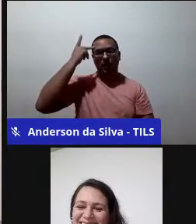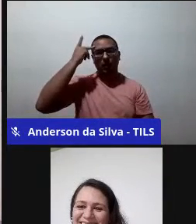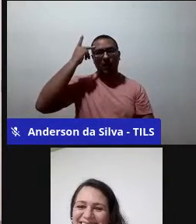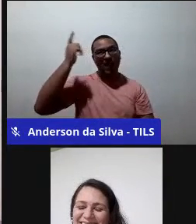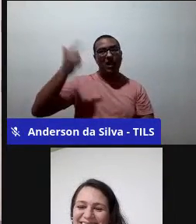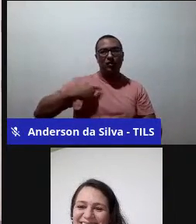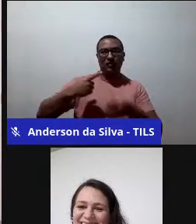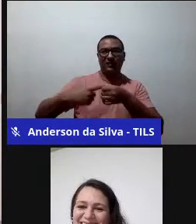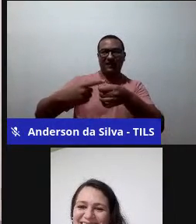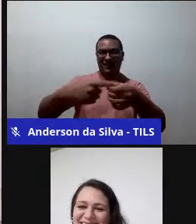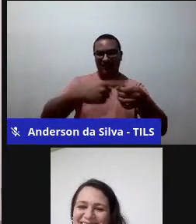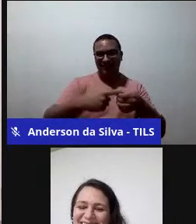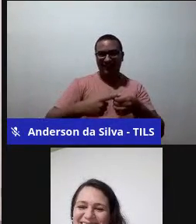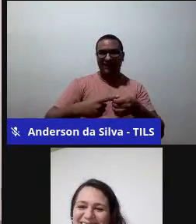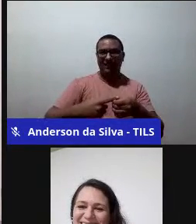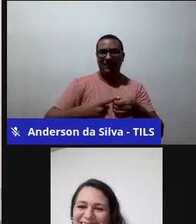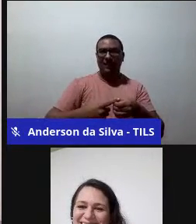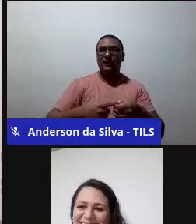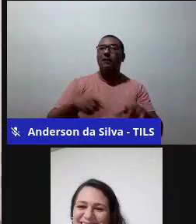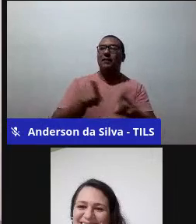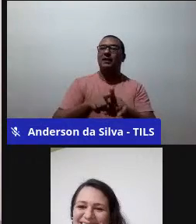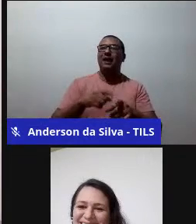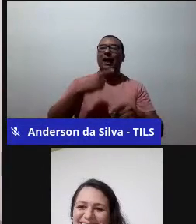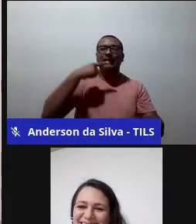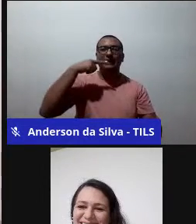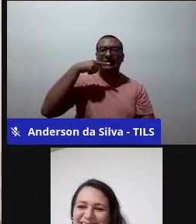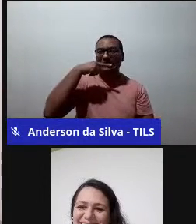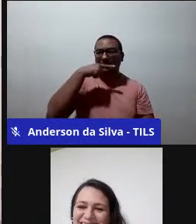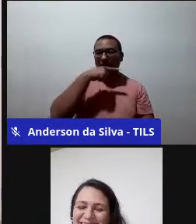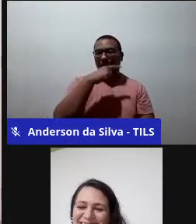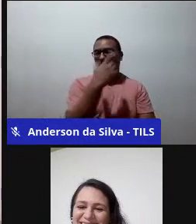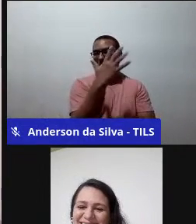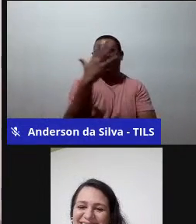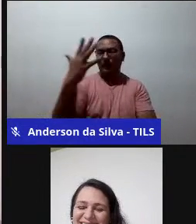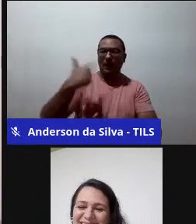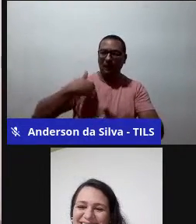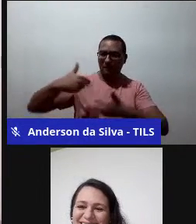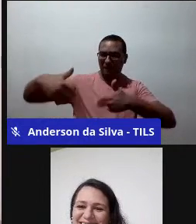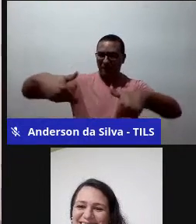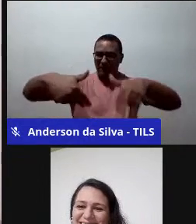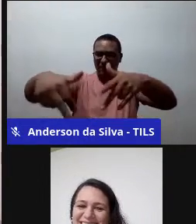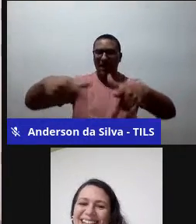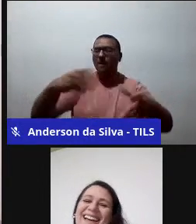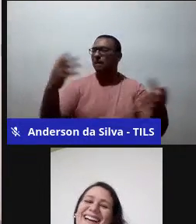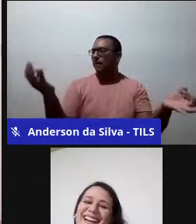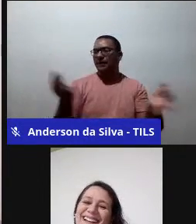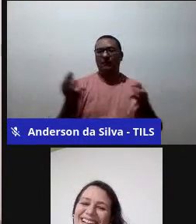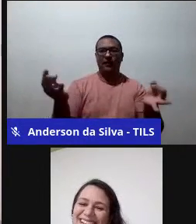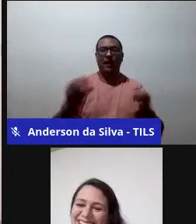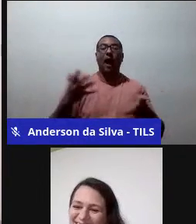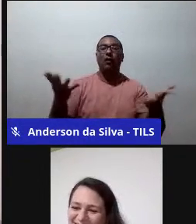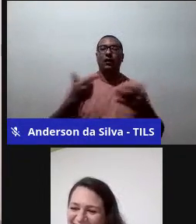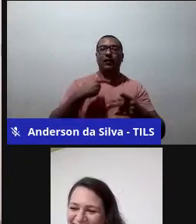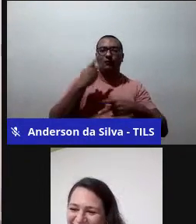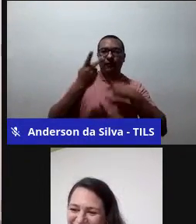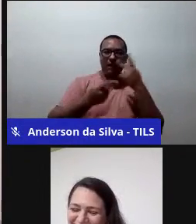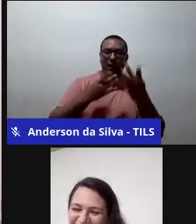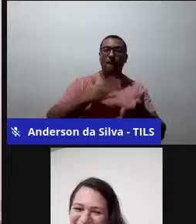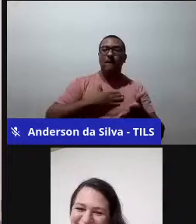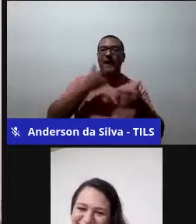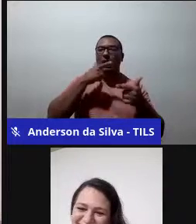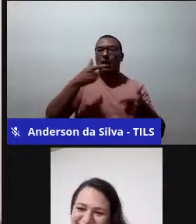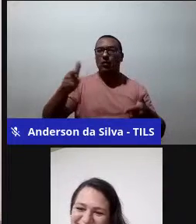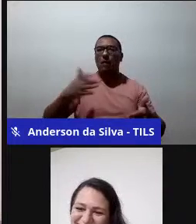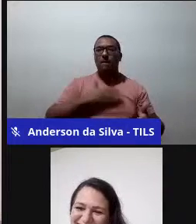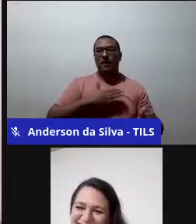Paulo, eu cresci no meio de plantação de cana-de-açúcar, né? Então, para mim é uma maravilha voltar a falar no meu sotaque.